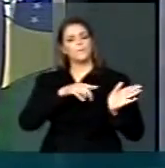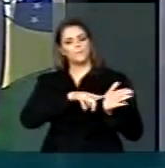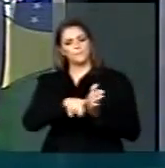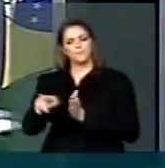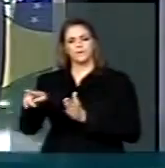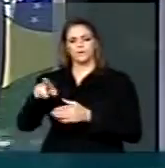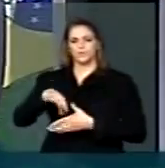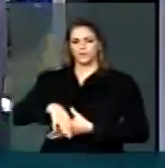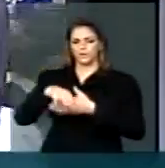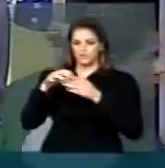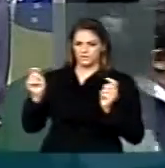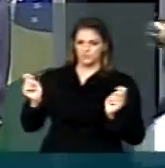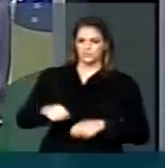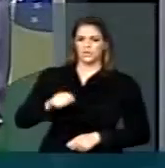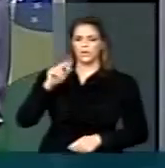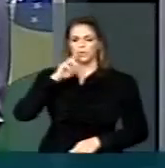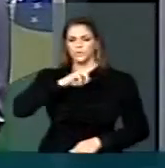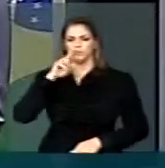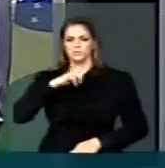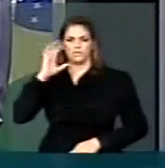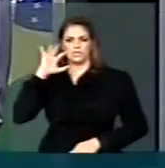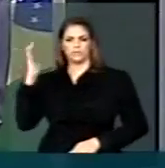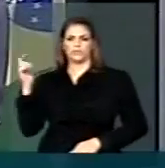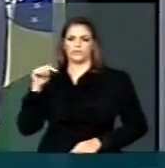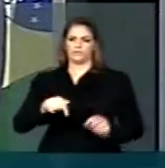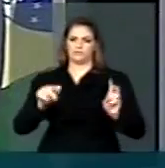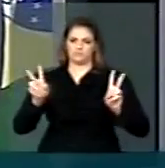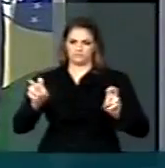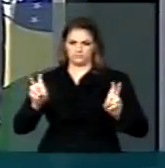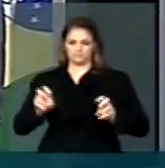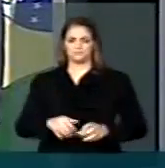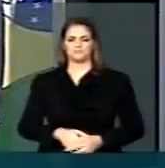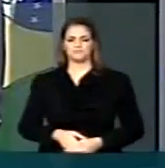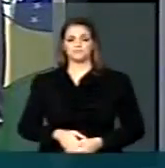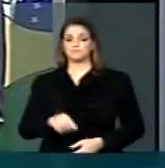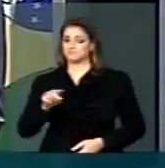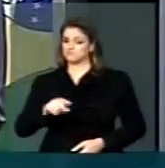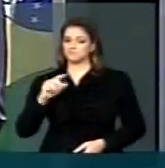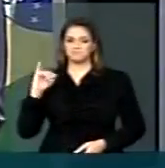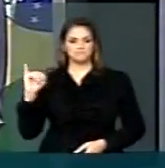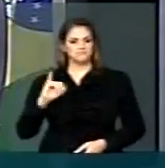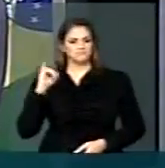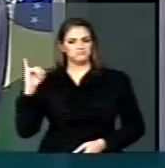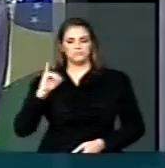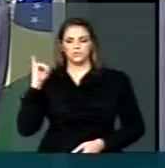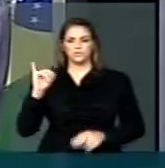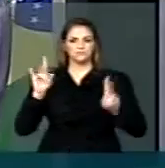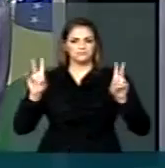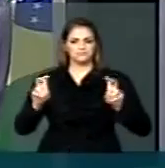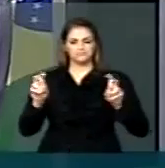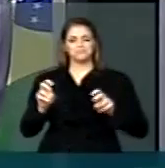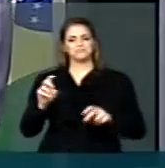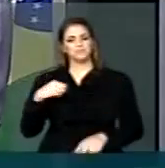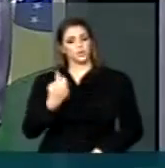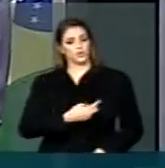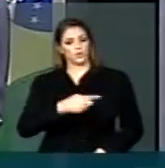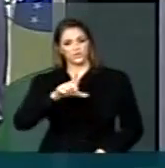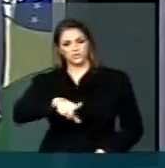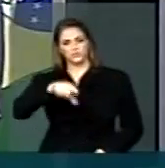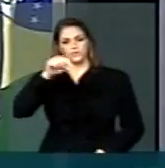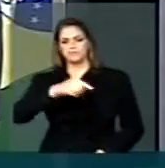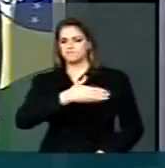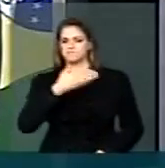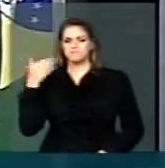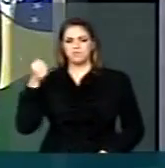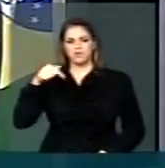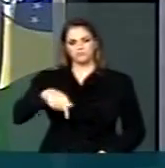o requerimento de urgência para esta matéria. Por se tratar de tema de alta relevância, optamos por aprofundar a discussão desse